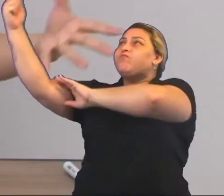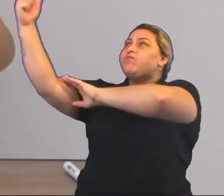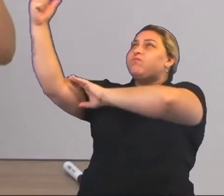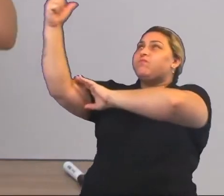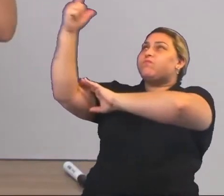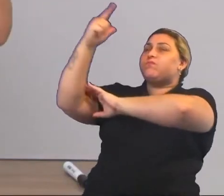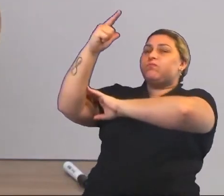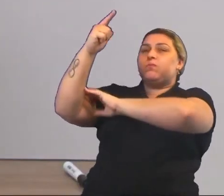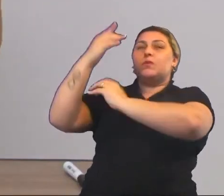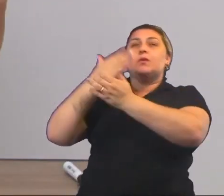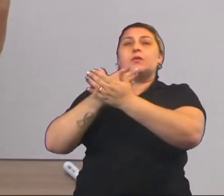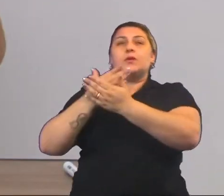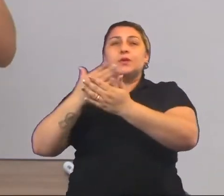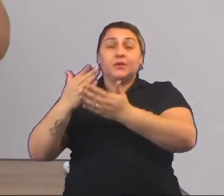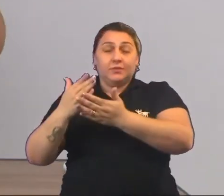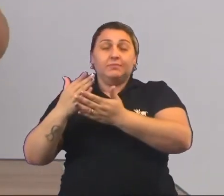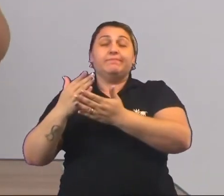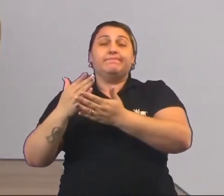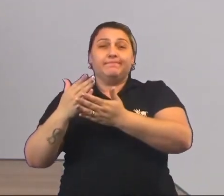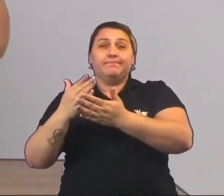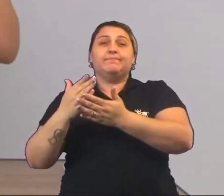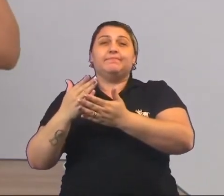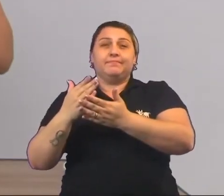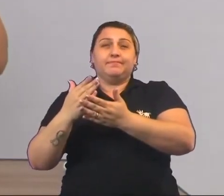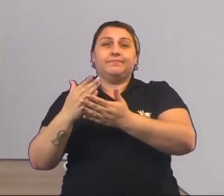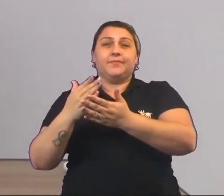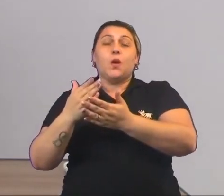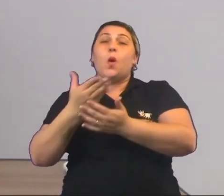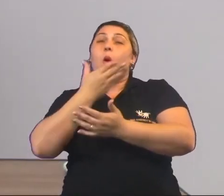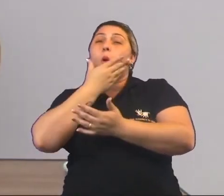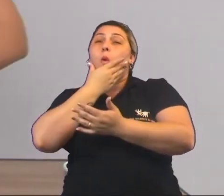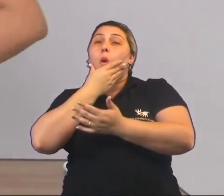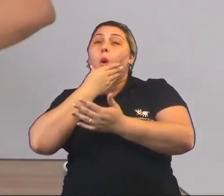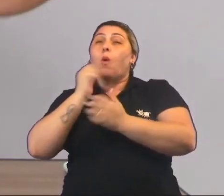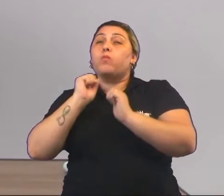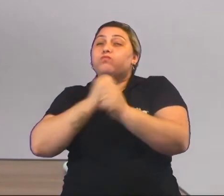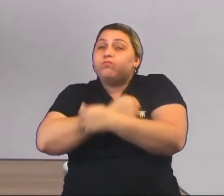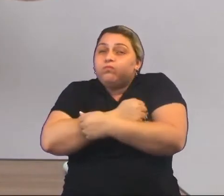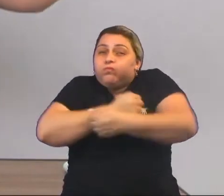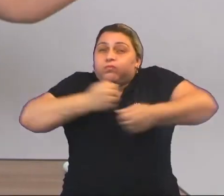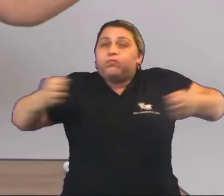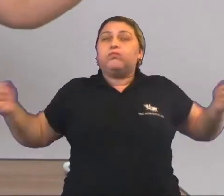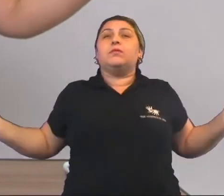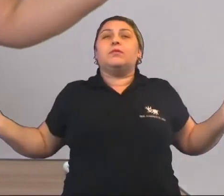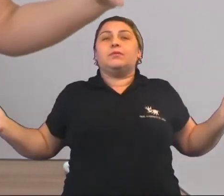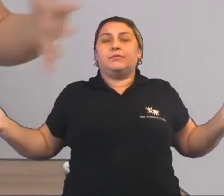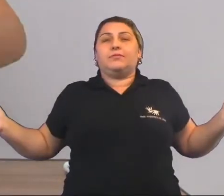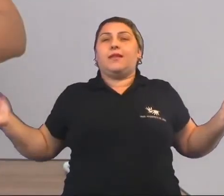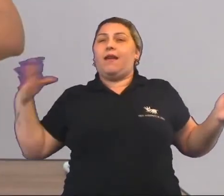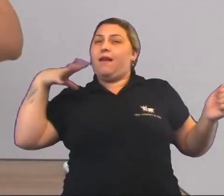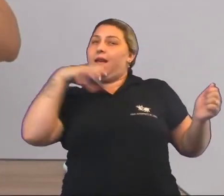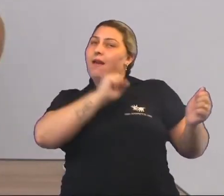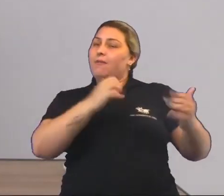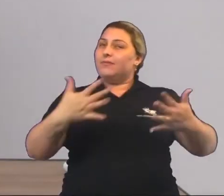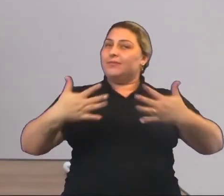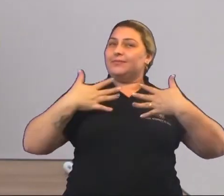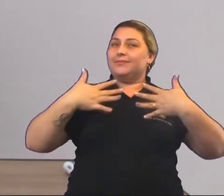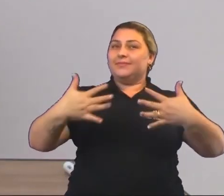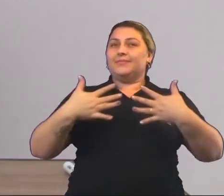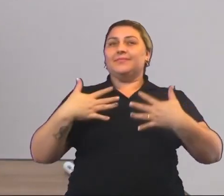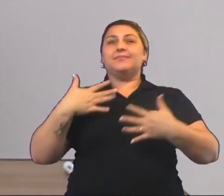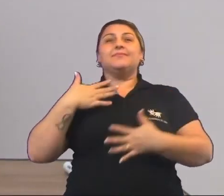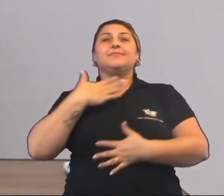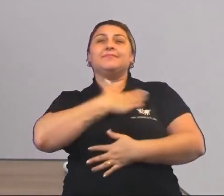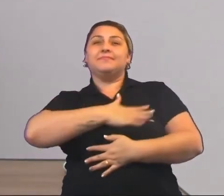quando aquela luz radiante incide sobre o viajante, o que que o viajante faz? Ó, tira o paletó, né?